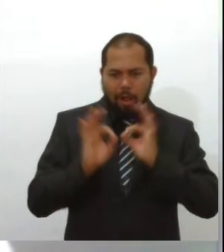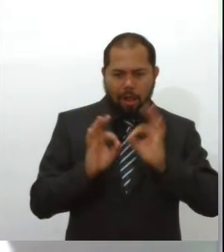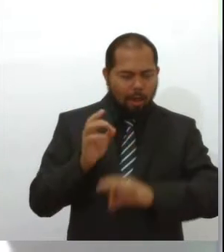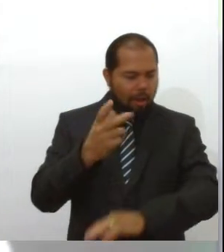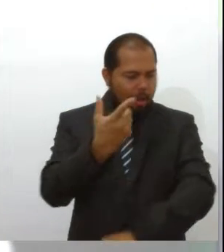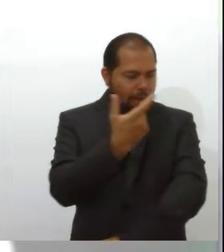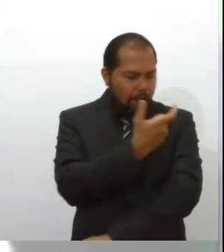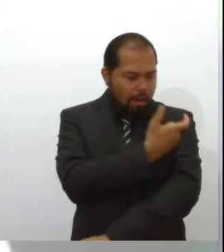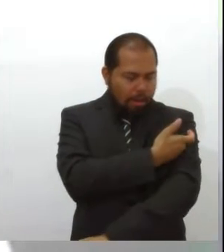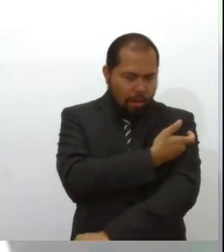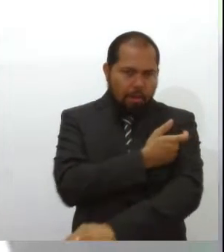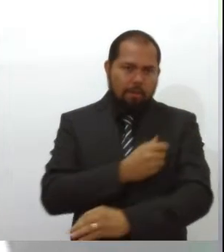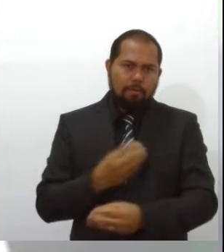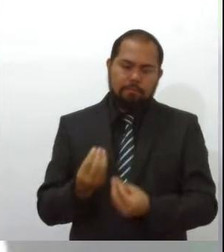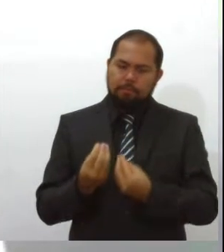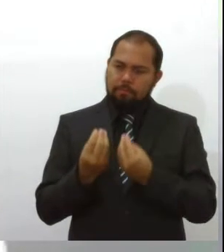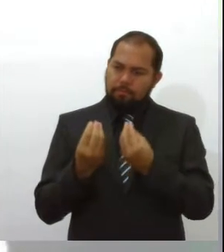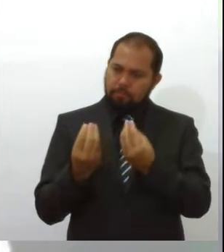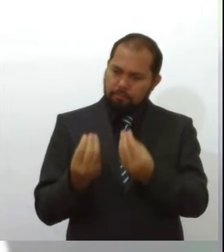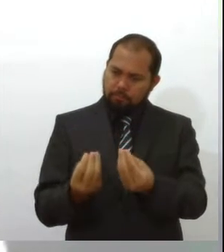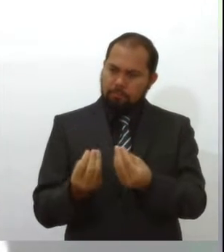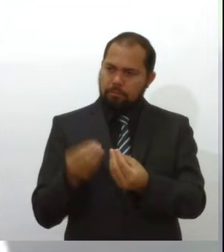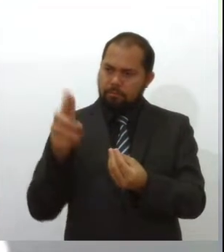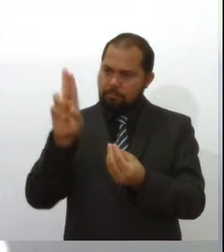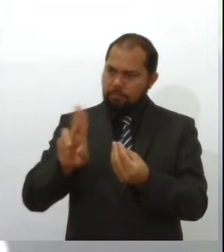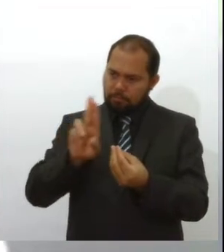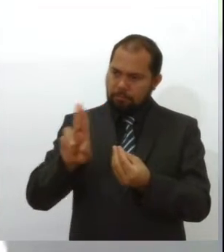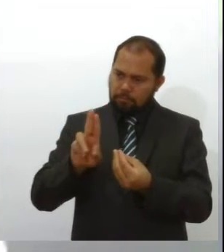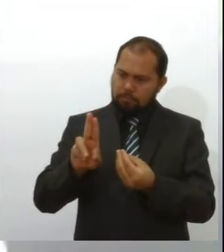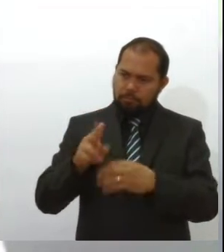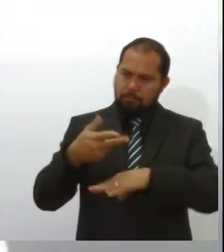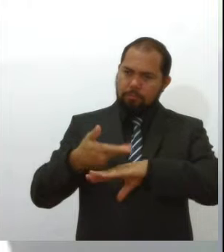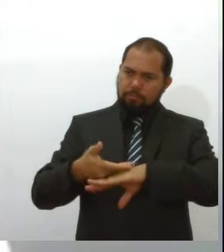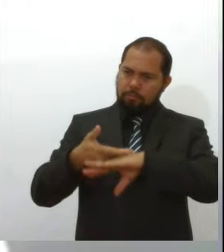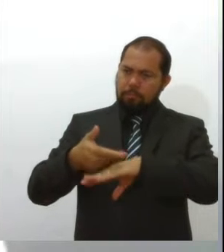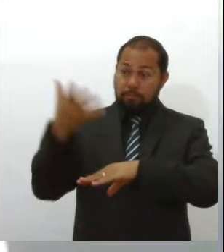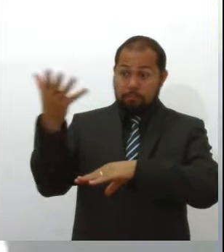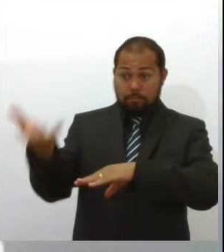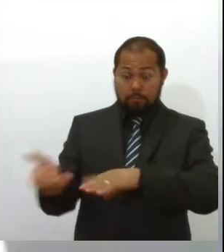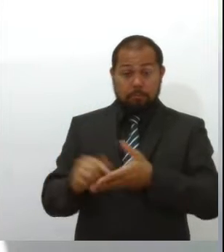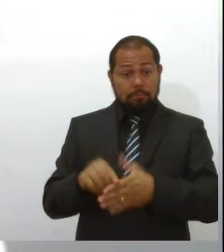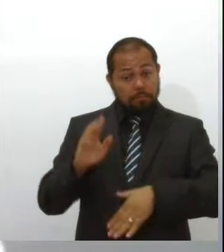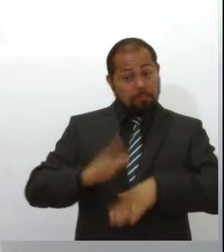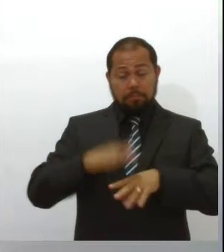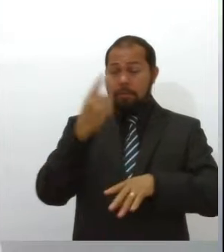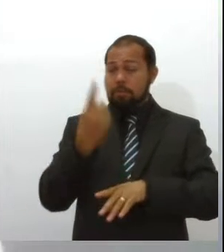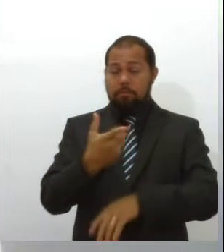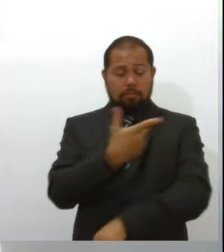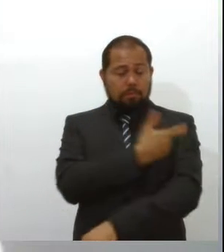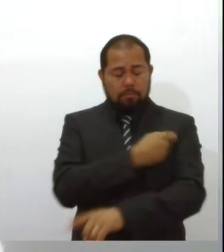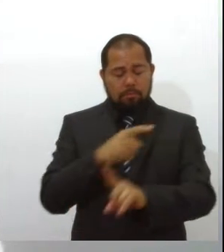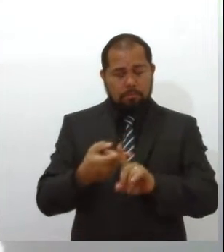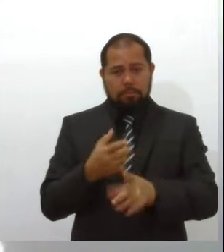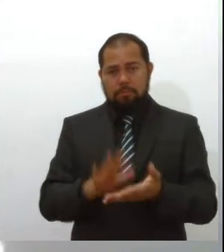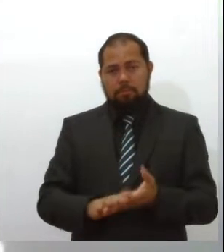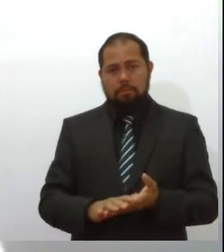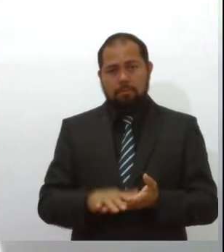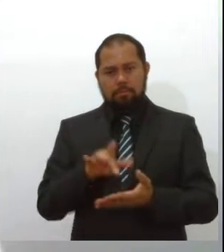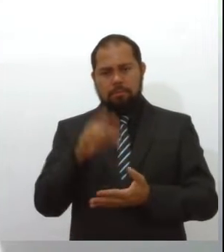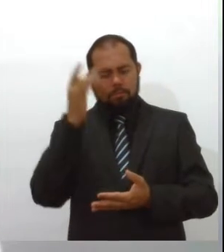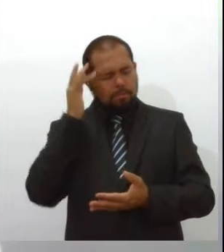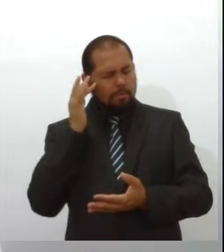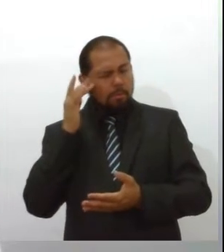para aquele usuário, paciente, mais de uma vacina naquela ocasião. Então, se você acha que está com a sua